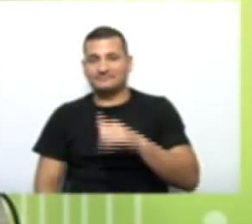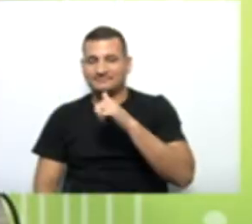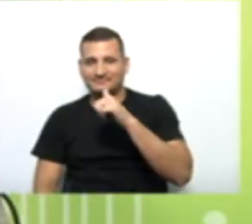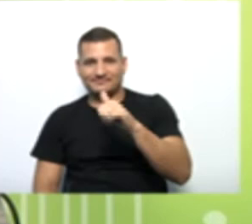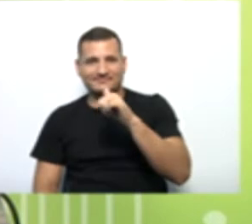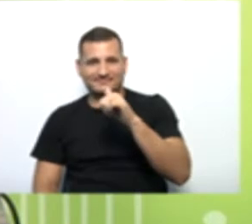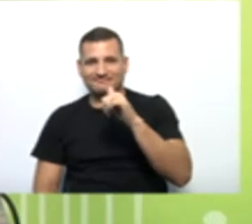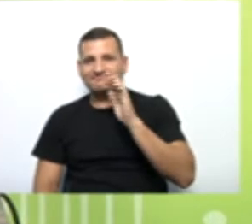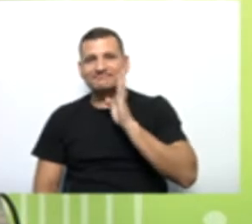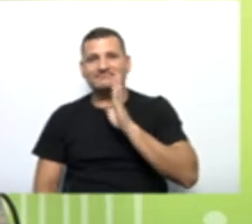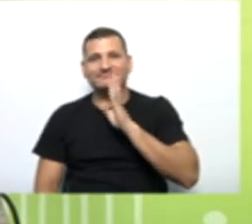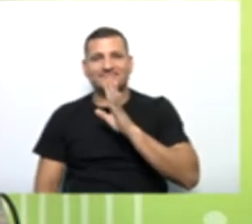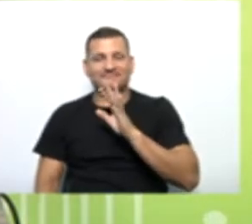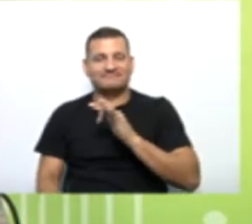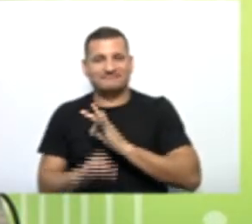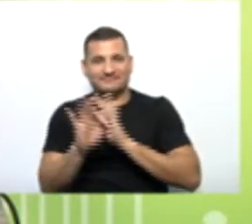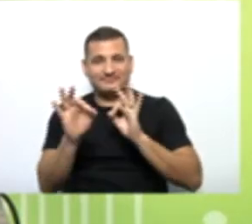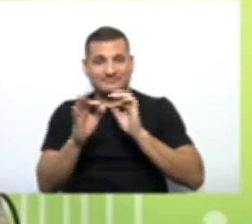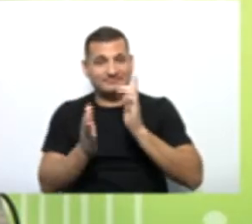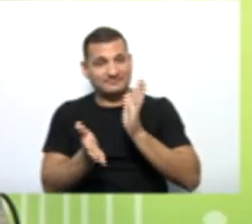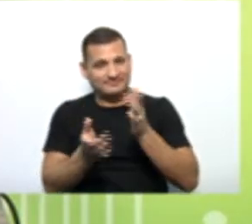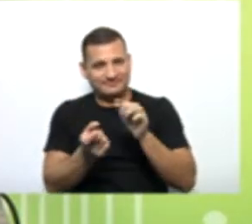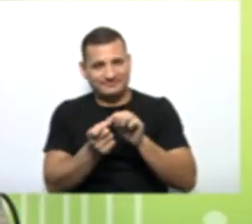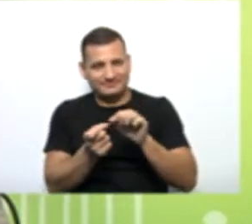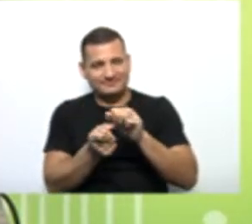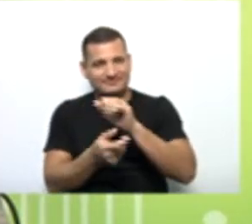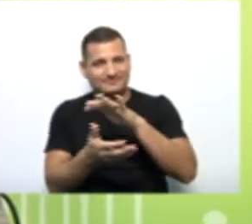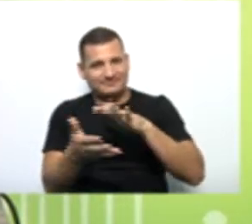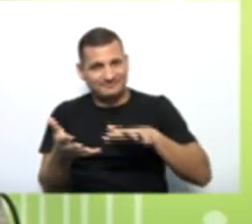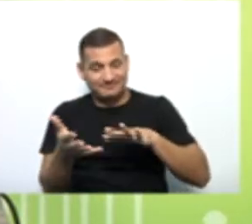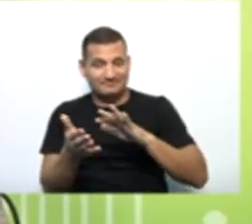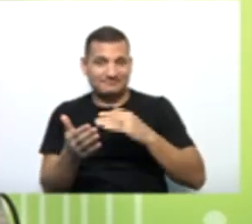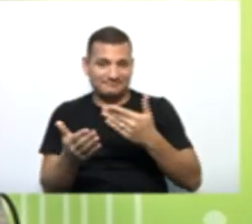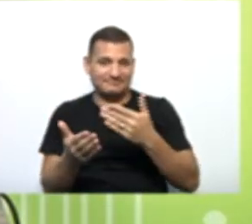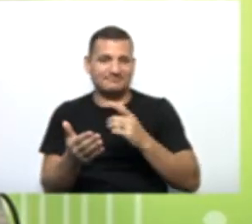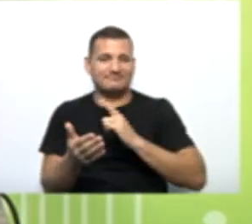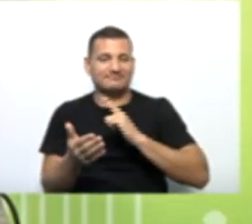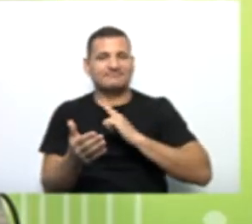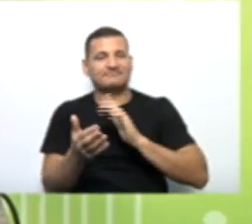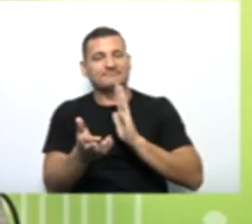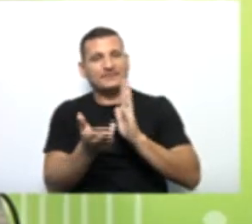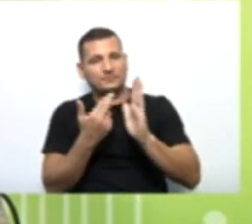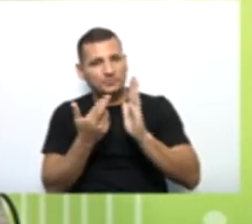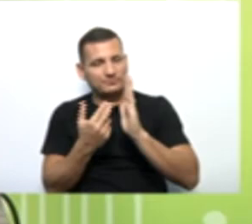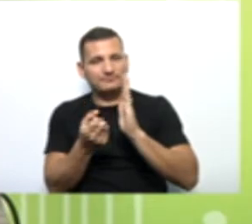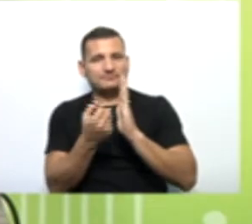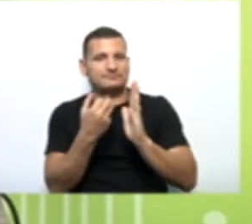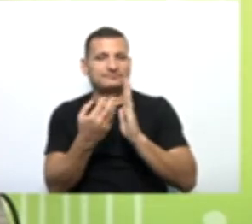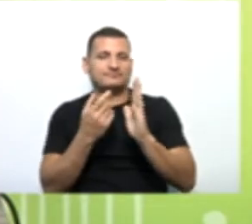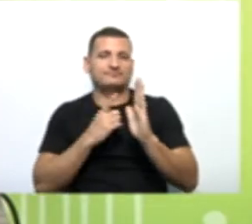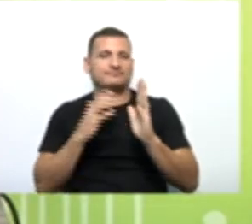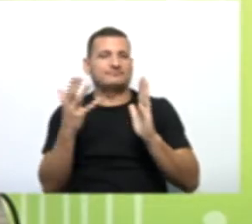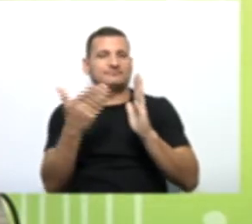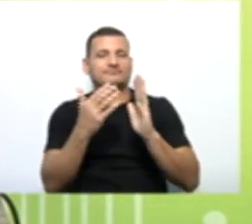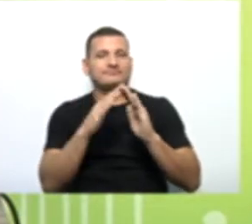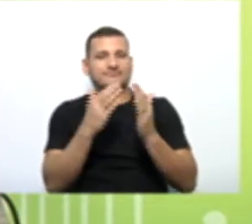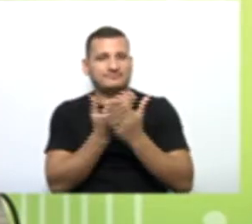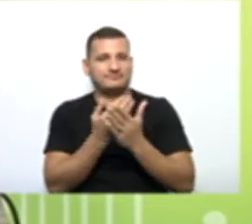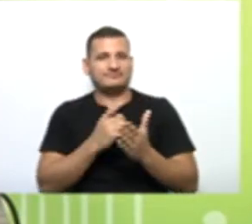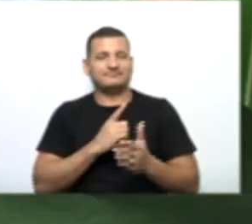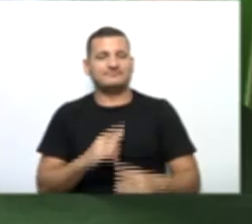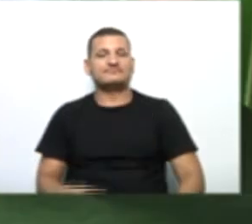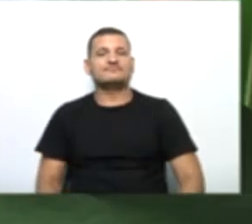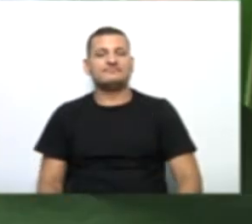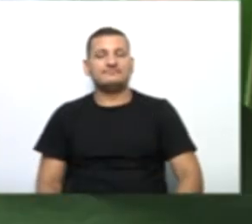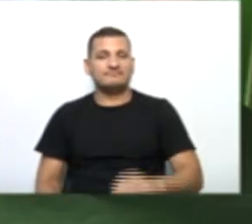Olha aí que legal, que maravilha fizeram as atividades, hein? Estamos recebendo um retorno, um feedback muito bom de todas as escolas, né, professor Alberto?